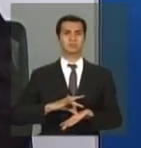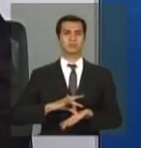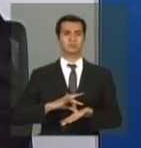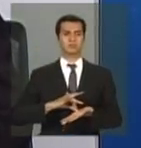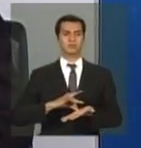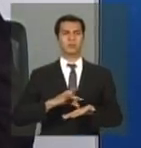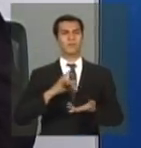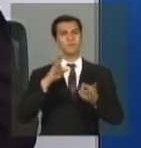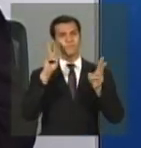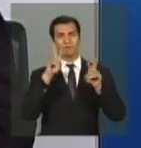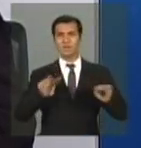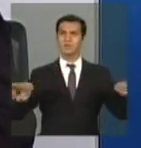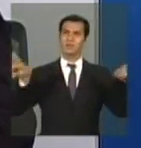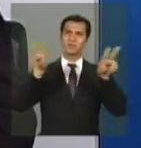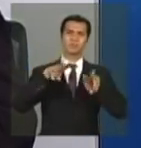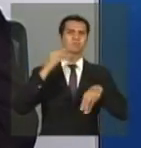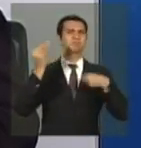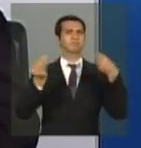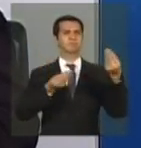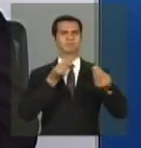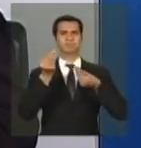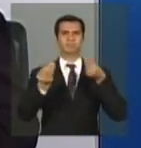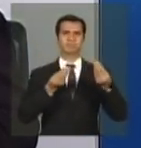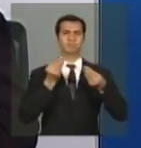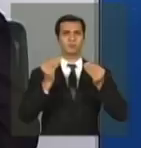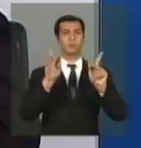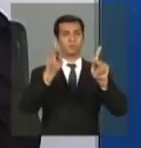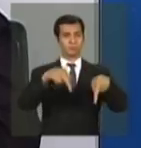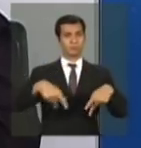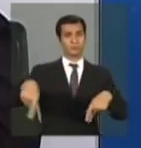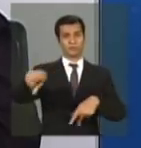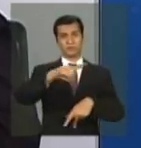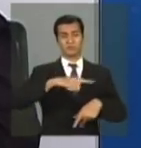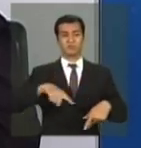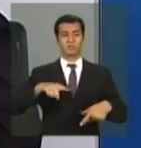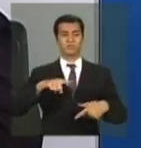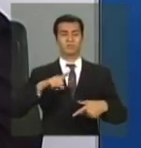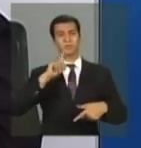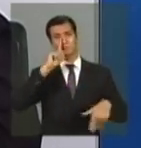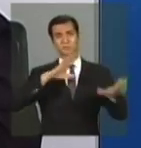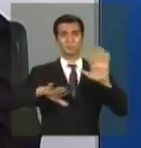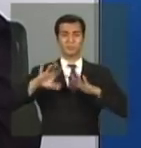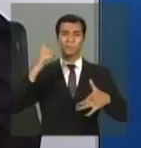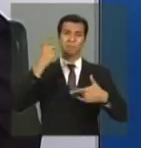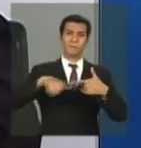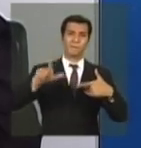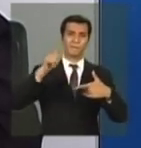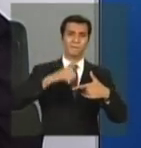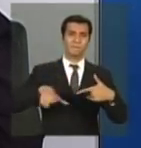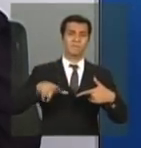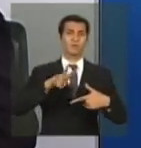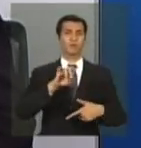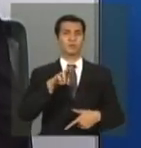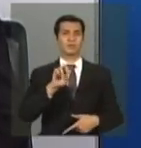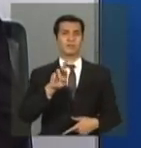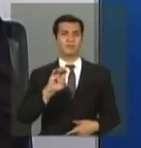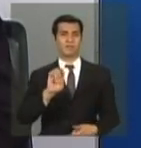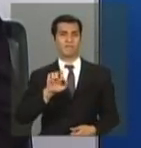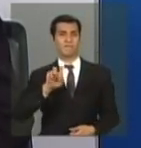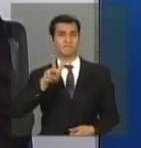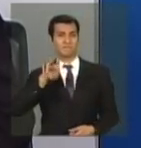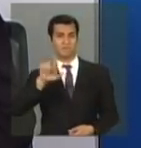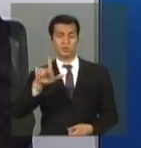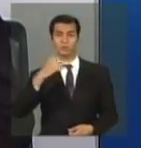enxergar e ver essa população que, às vezes, em situação de risco, de vulnerabilidade, estão invisíveis para